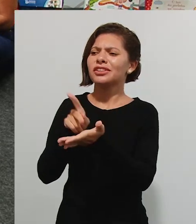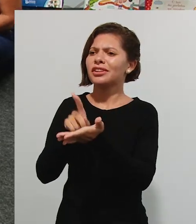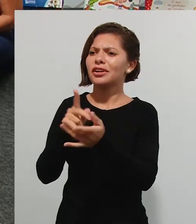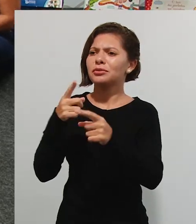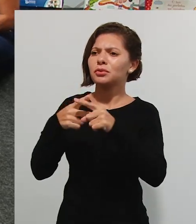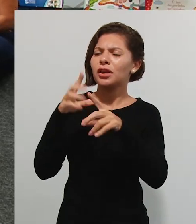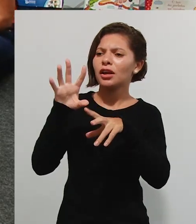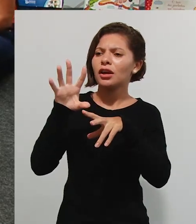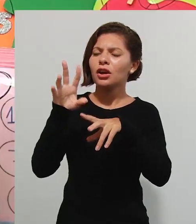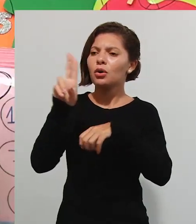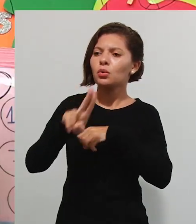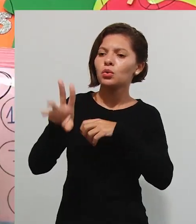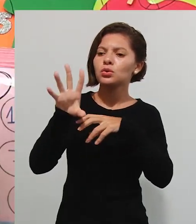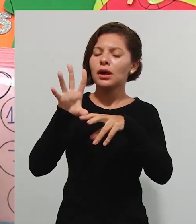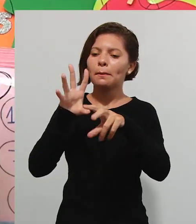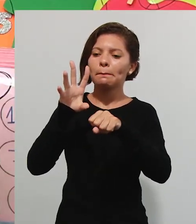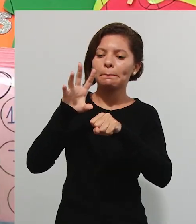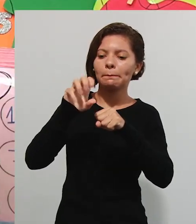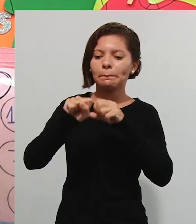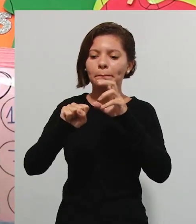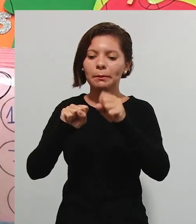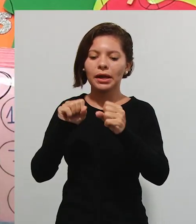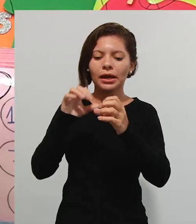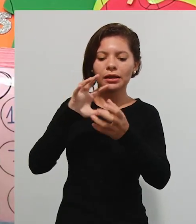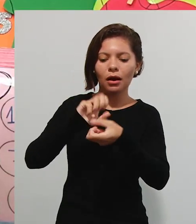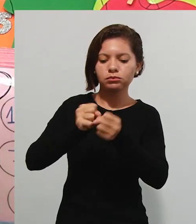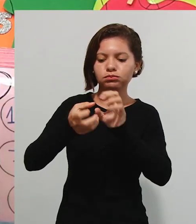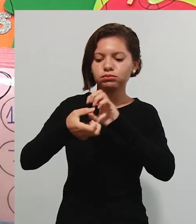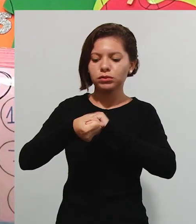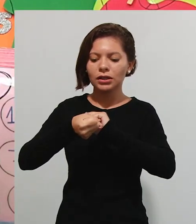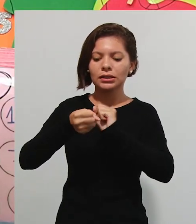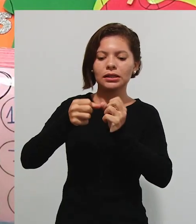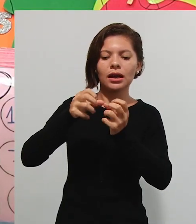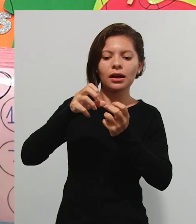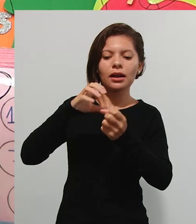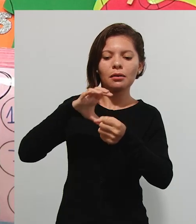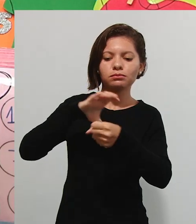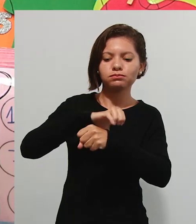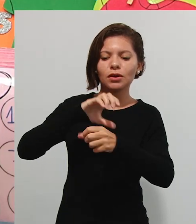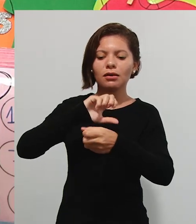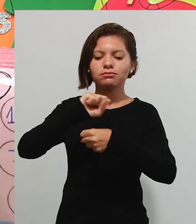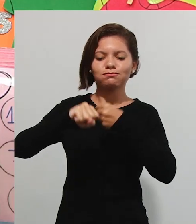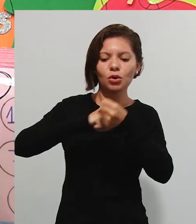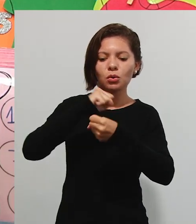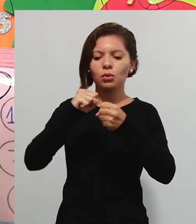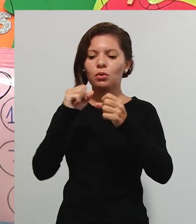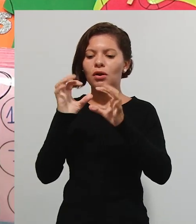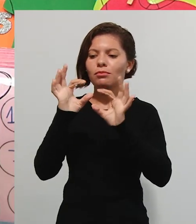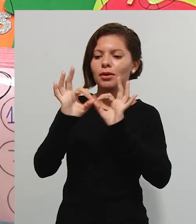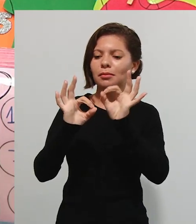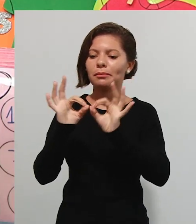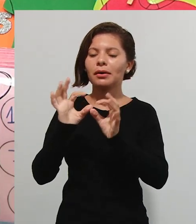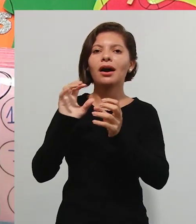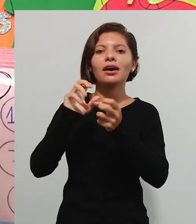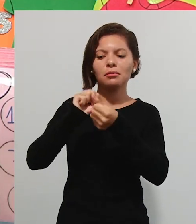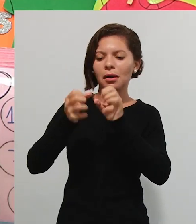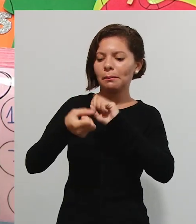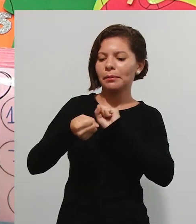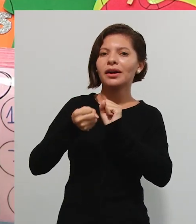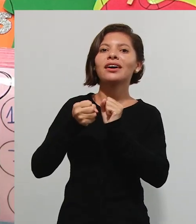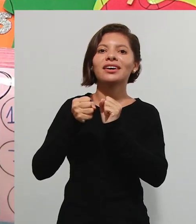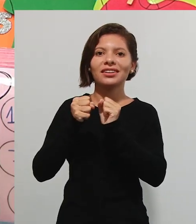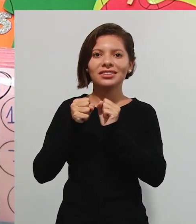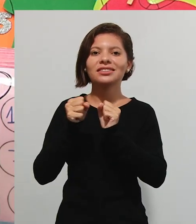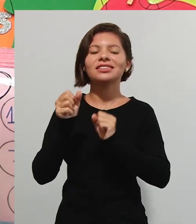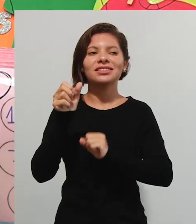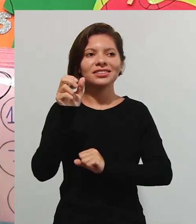né? Porque você manipula, ela aperta, amassa, puxa, exatamente, enrola, faz bolinha. Exatamente, aí